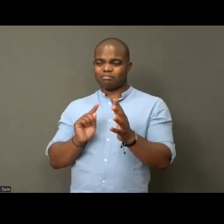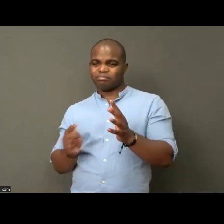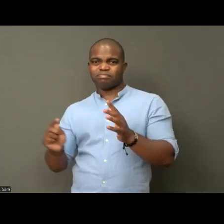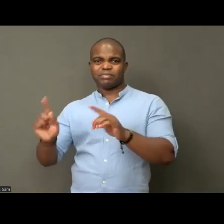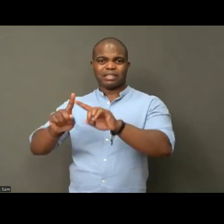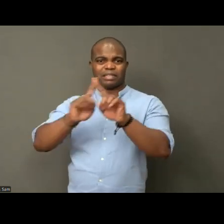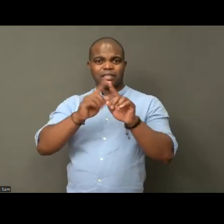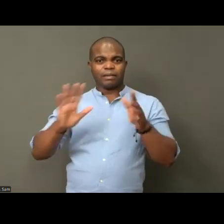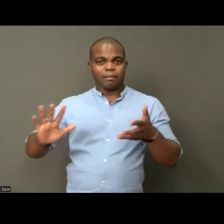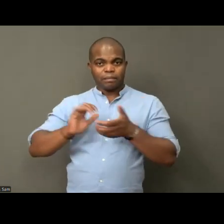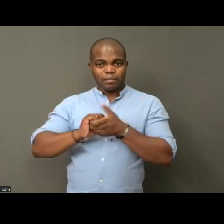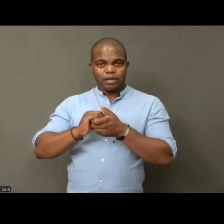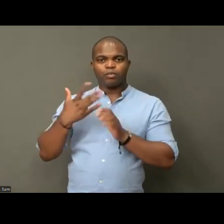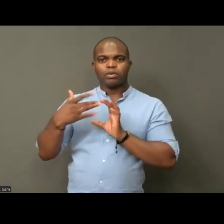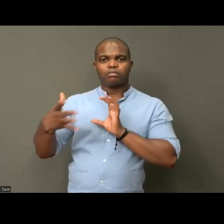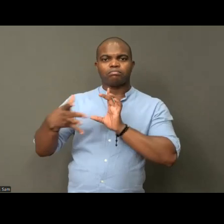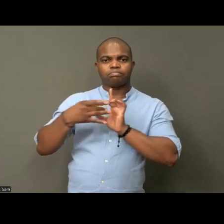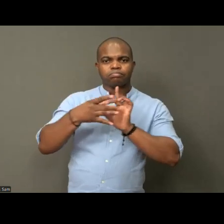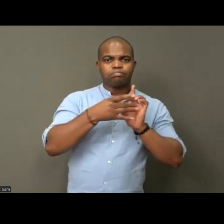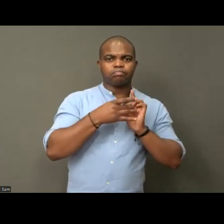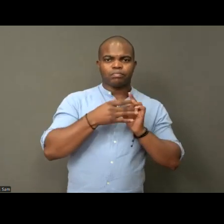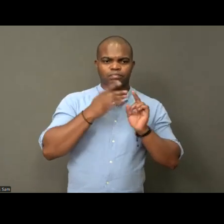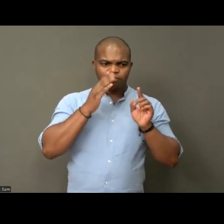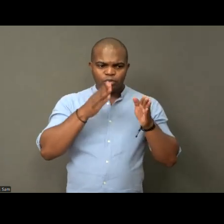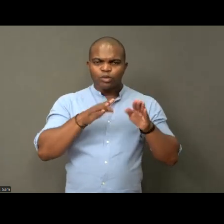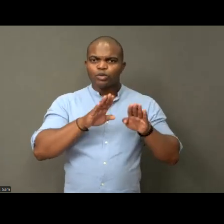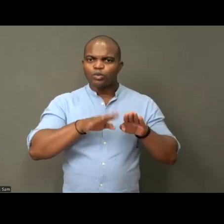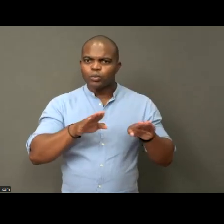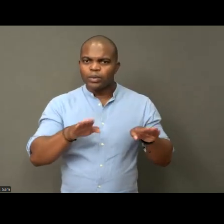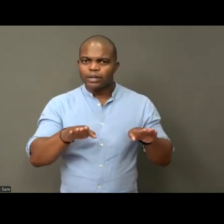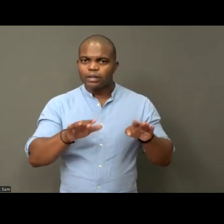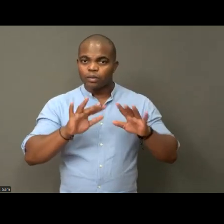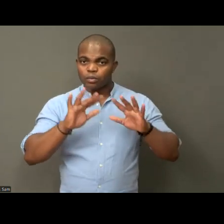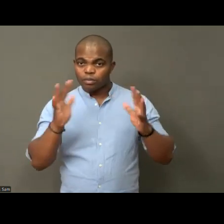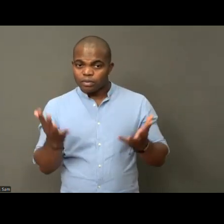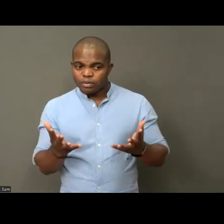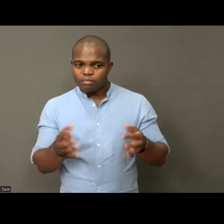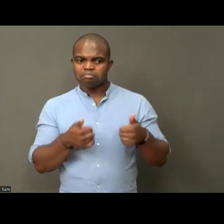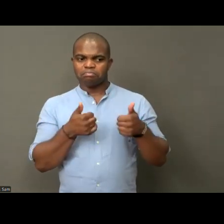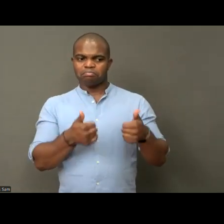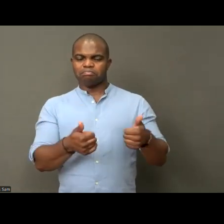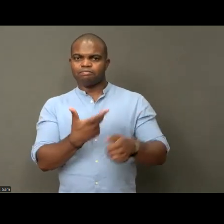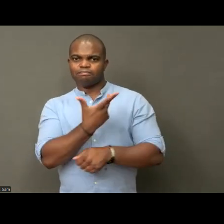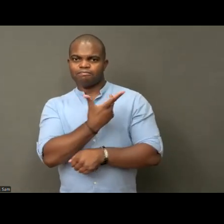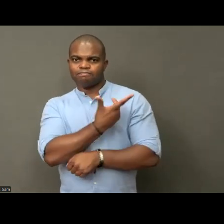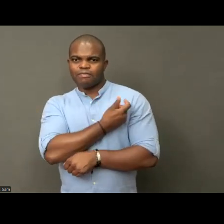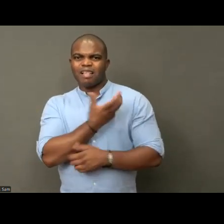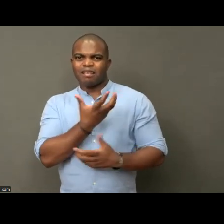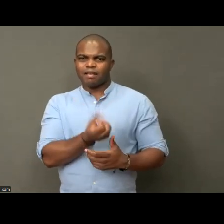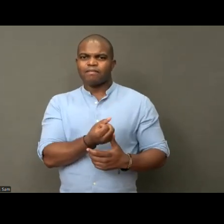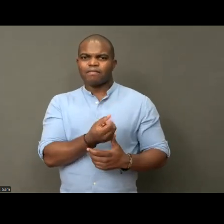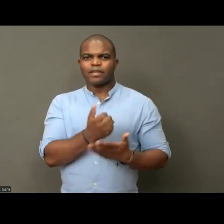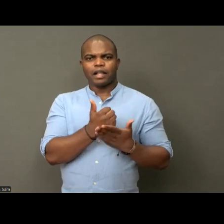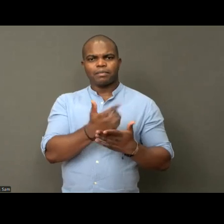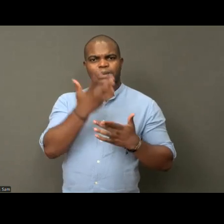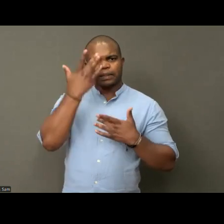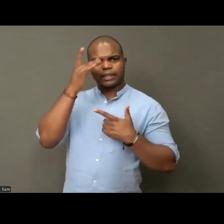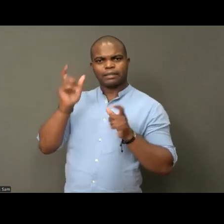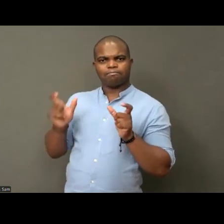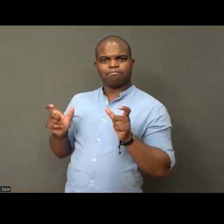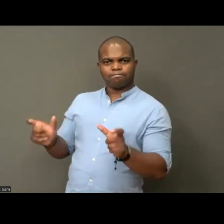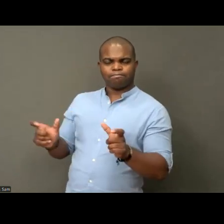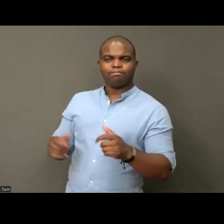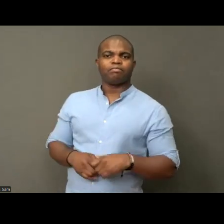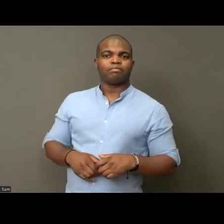recebem as vacinas que precisam para evitar várias doenças que podem ser evitadas, com o TEFINET, que coordena e ajuda a dar